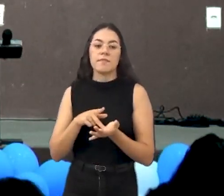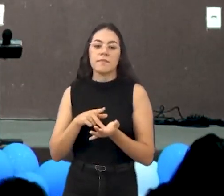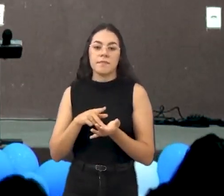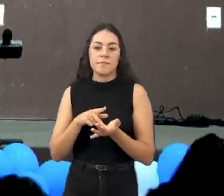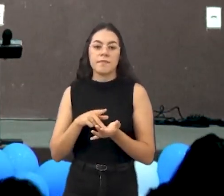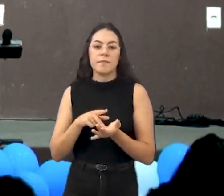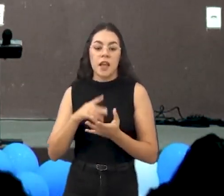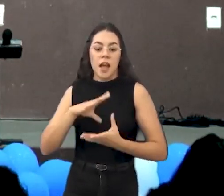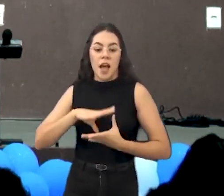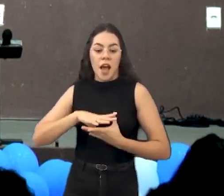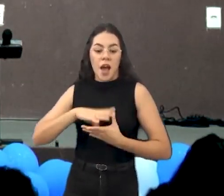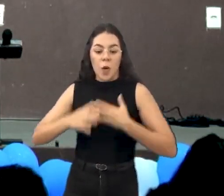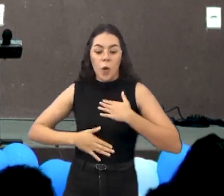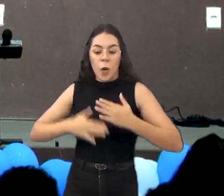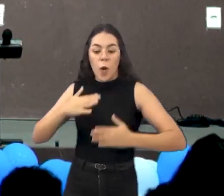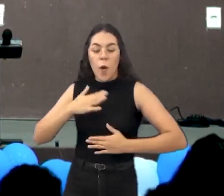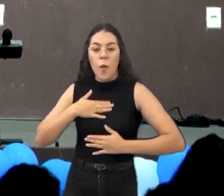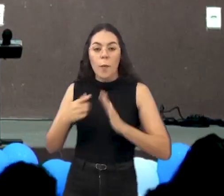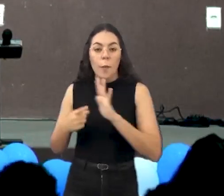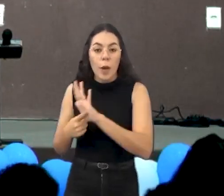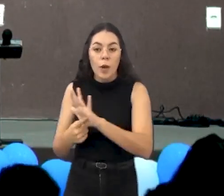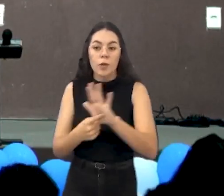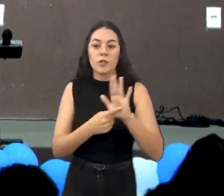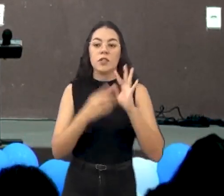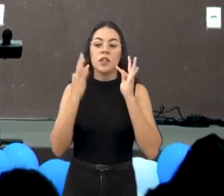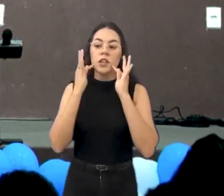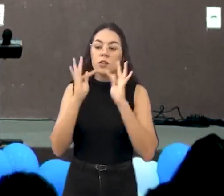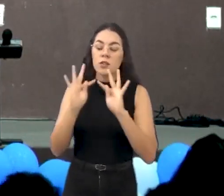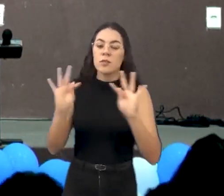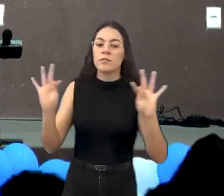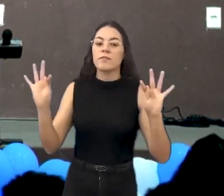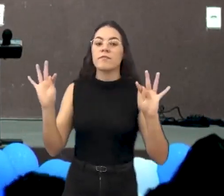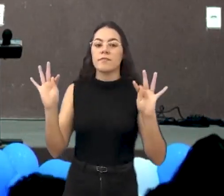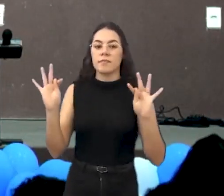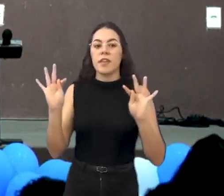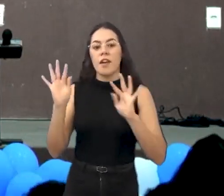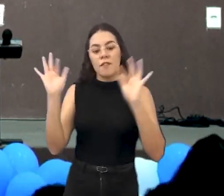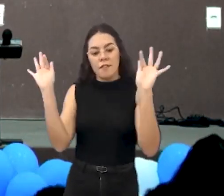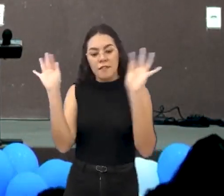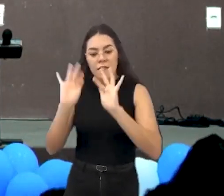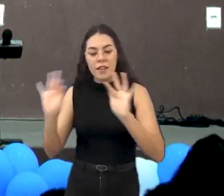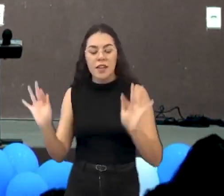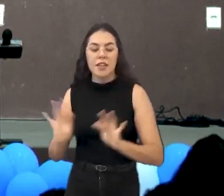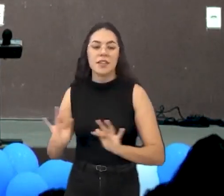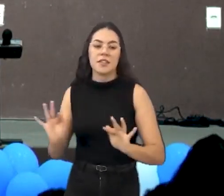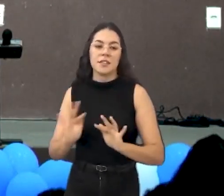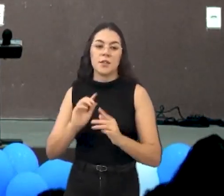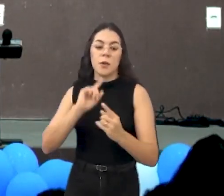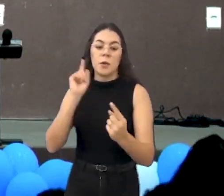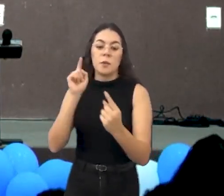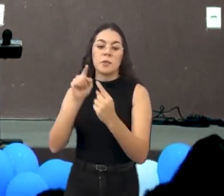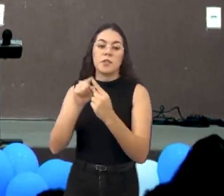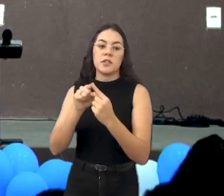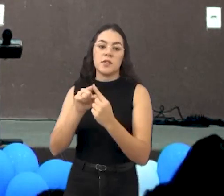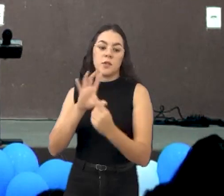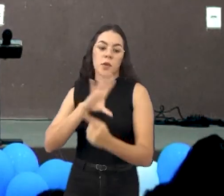cujas almas brilham com a luz da graça de Deus. Estes são os felizes alvos do amor do Senhor.